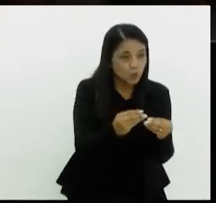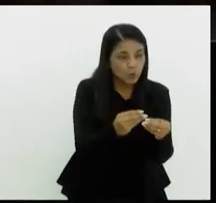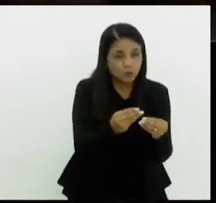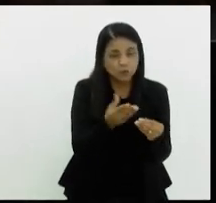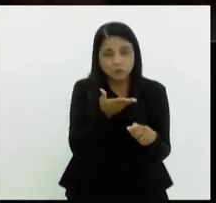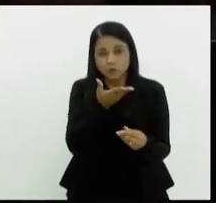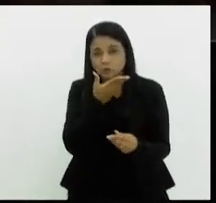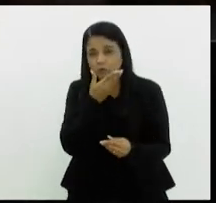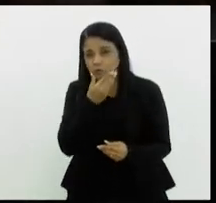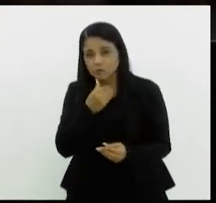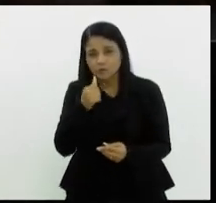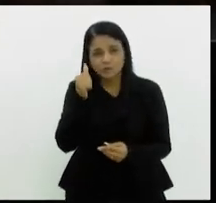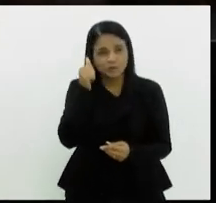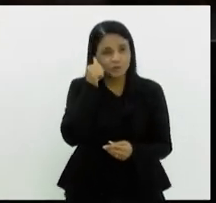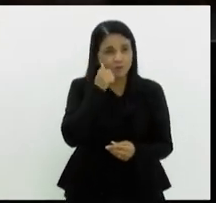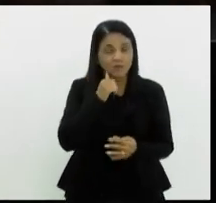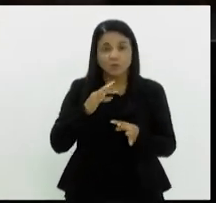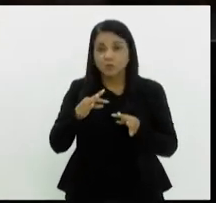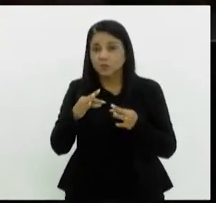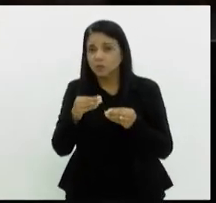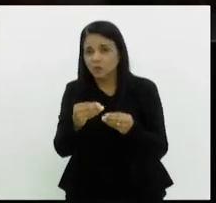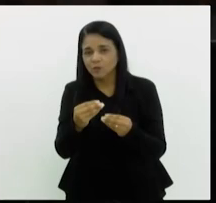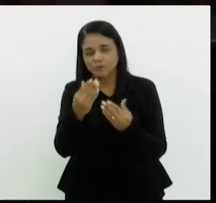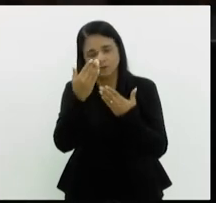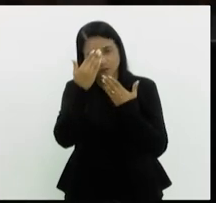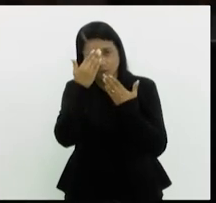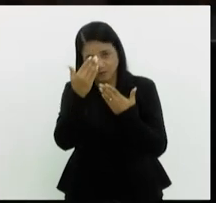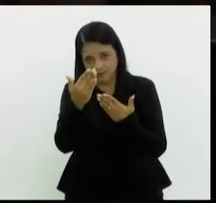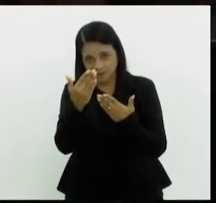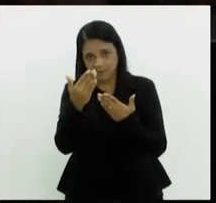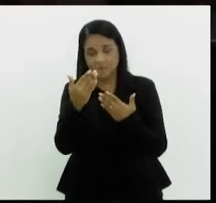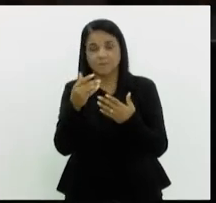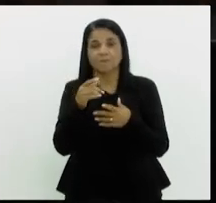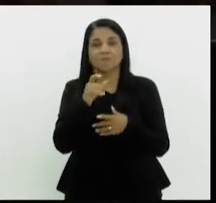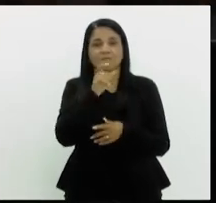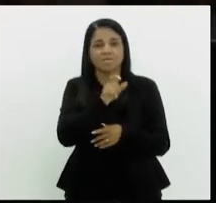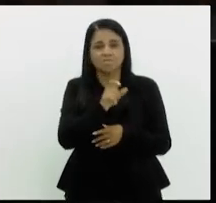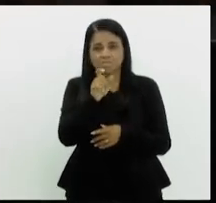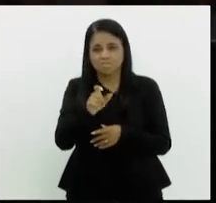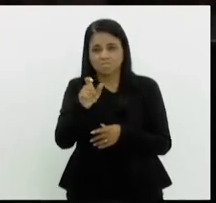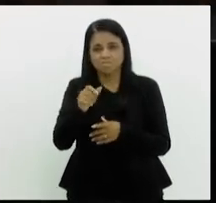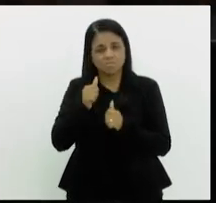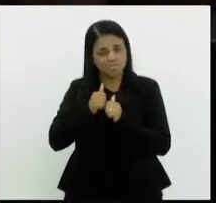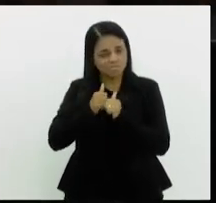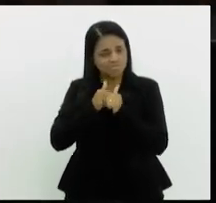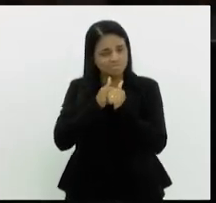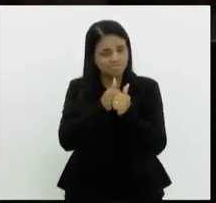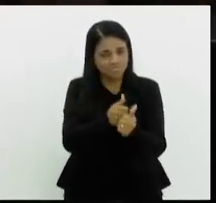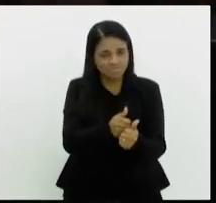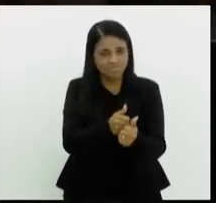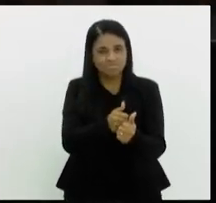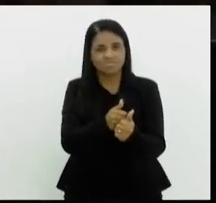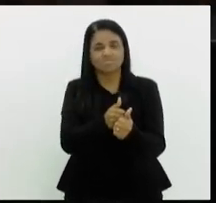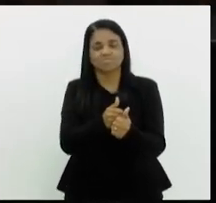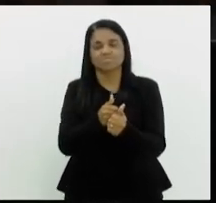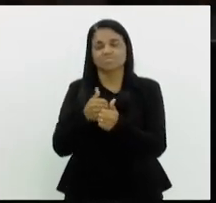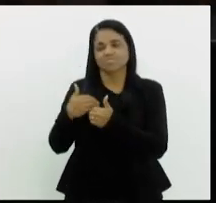estão aqui. Para aqueles que vêm acompanhando nessa trilha